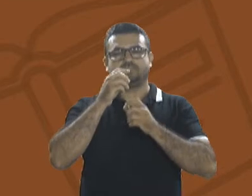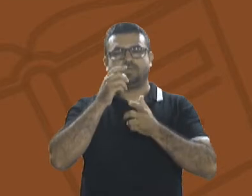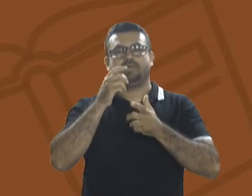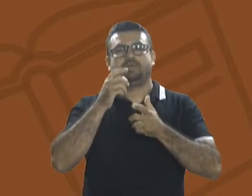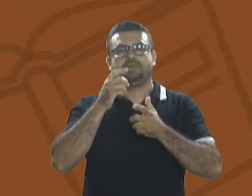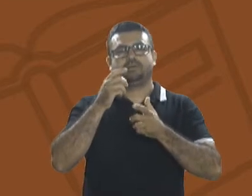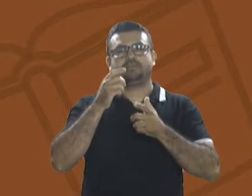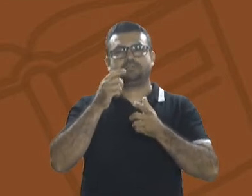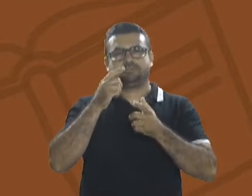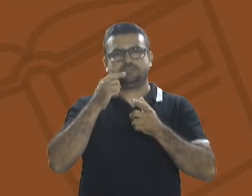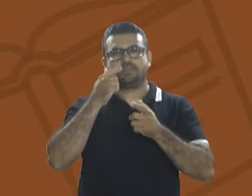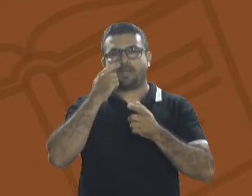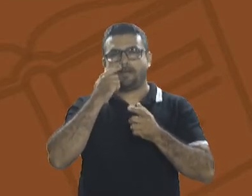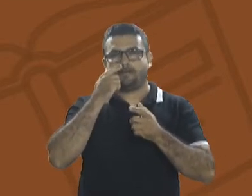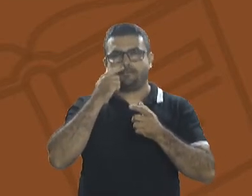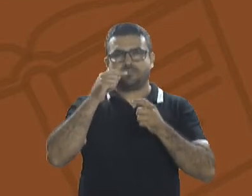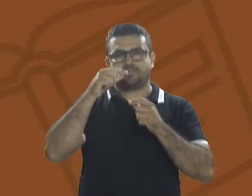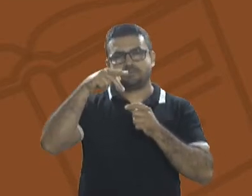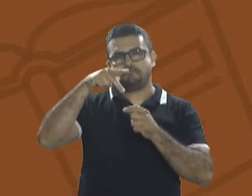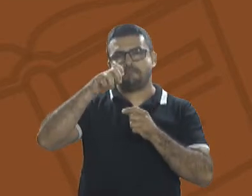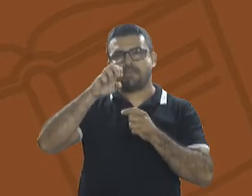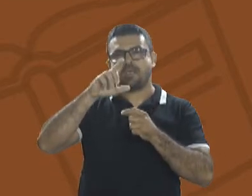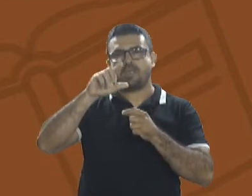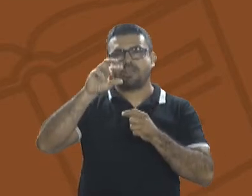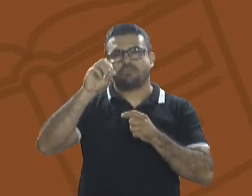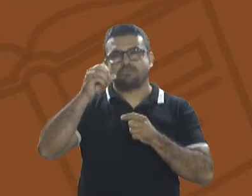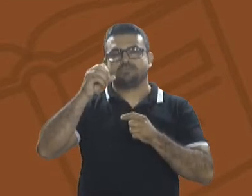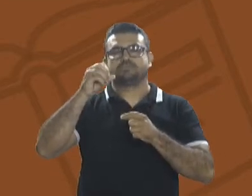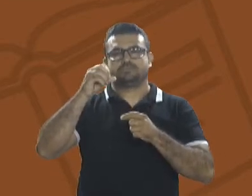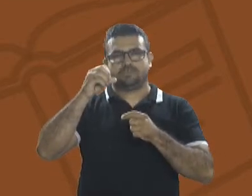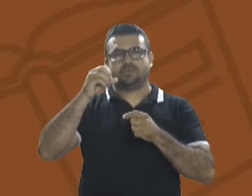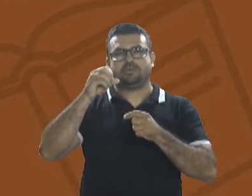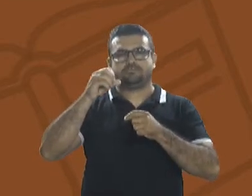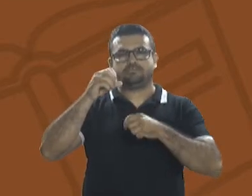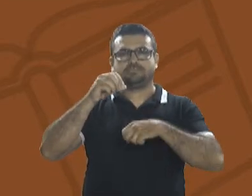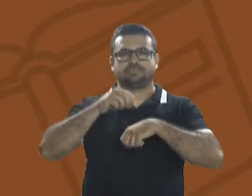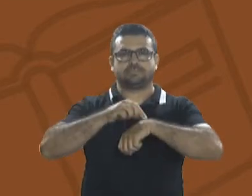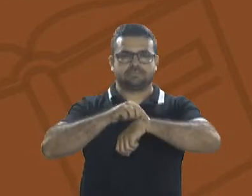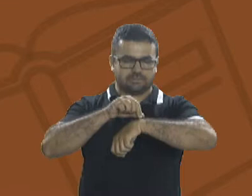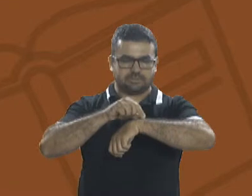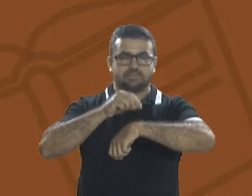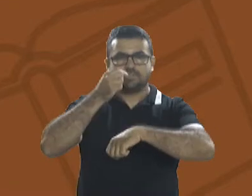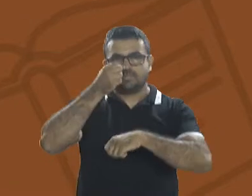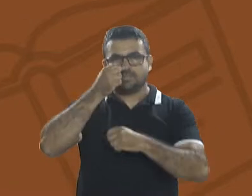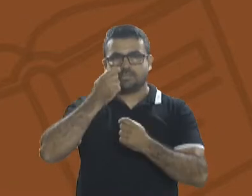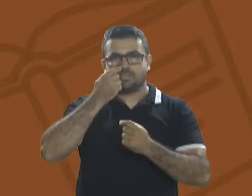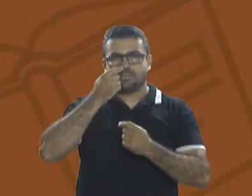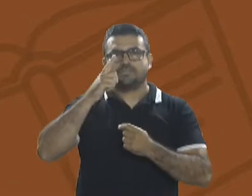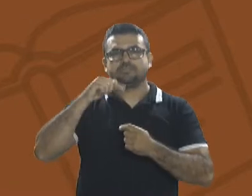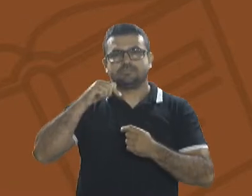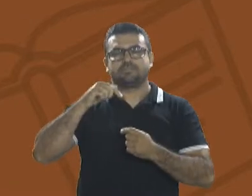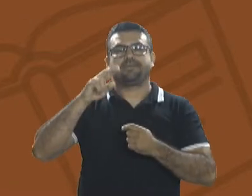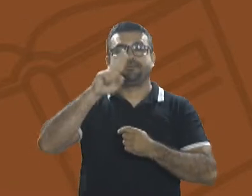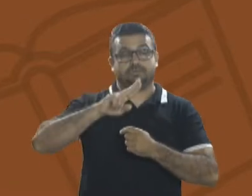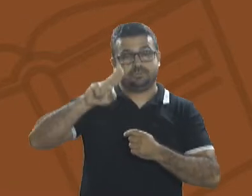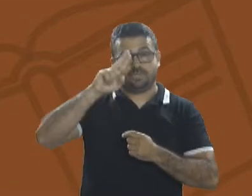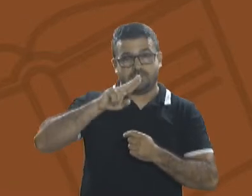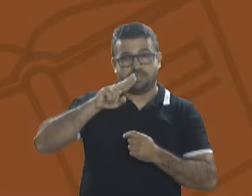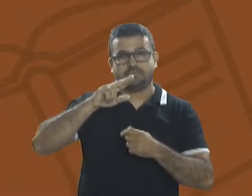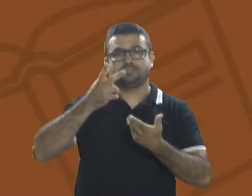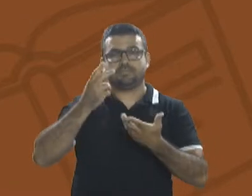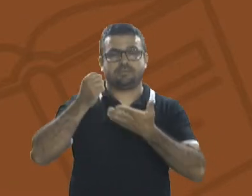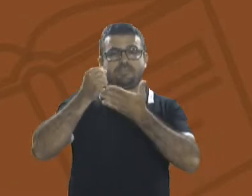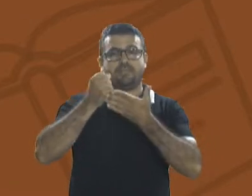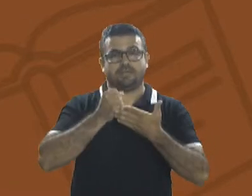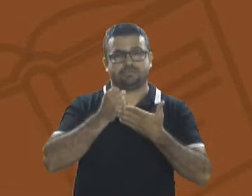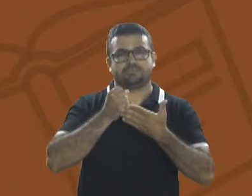que a gente tem no nariz, que não é para estar arrancando, não é para estar depilando, porque eles servem, eles têm uma função. E a função é, juntamente com o muco,